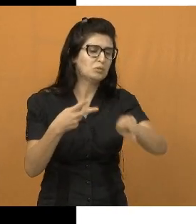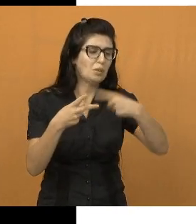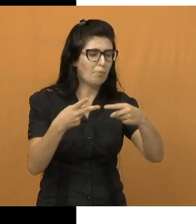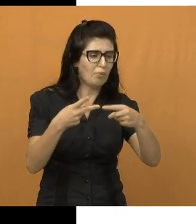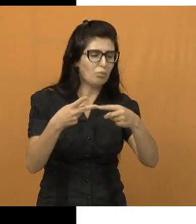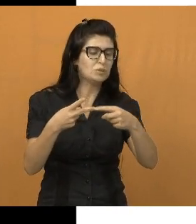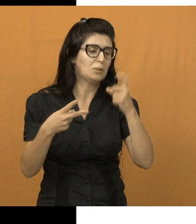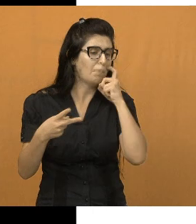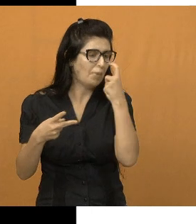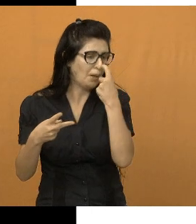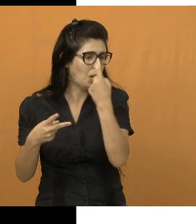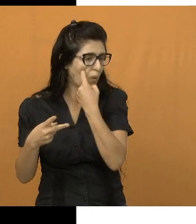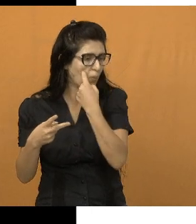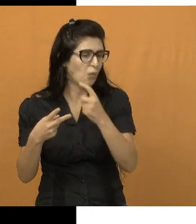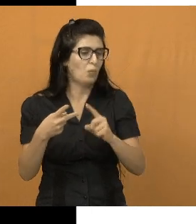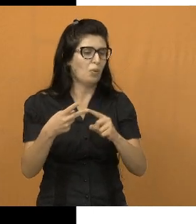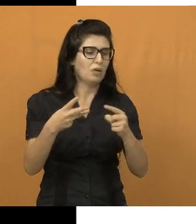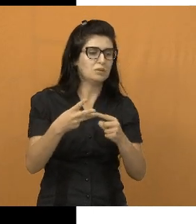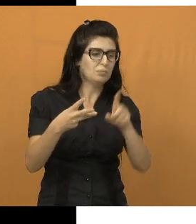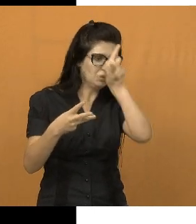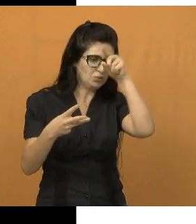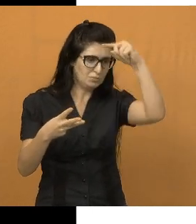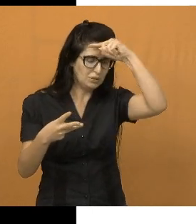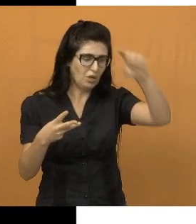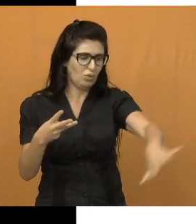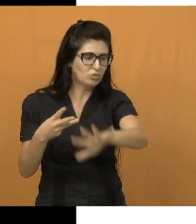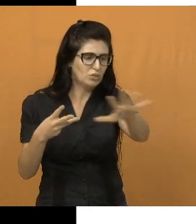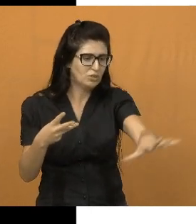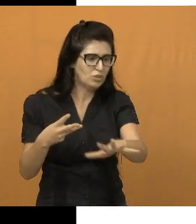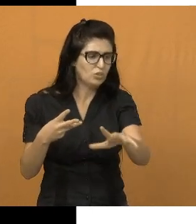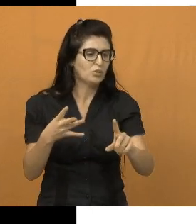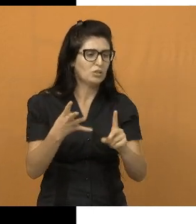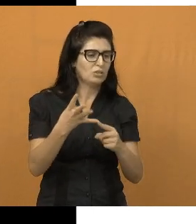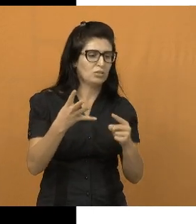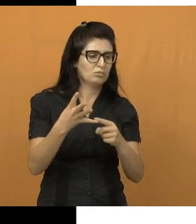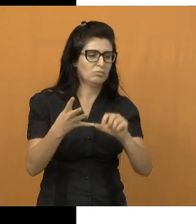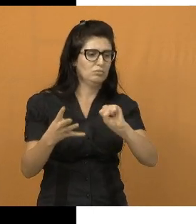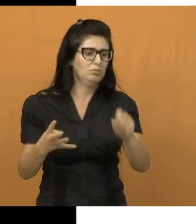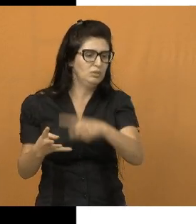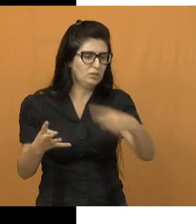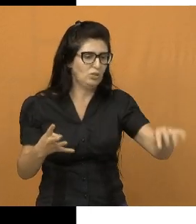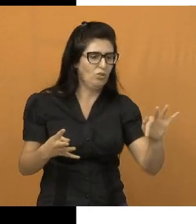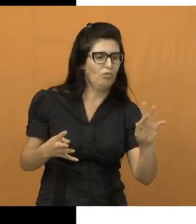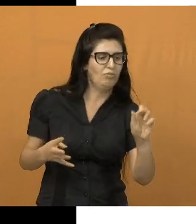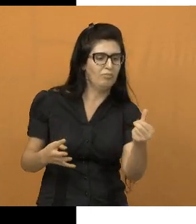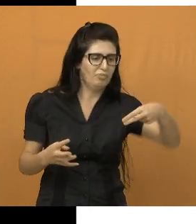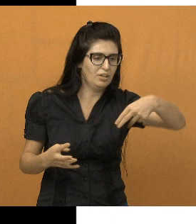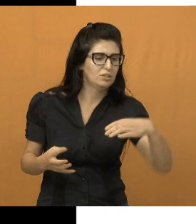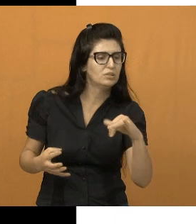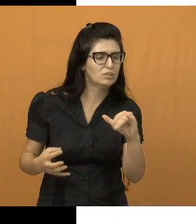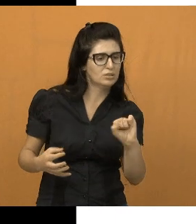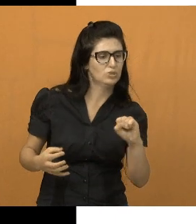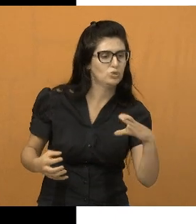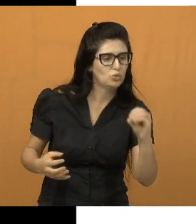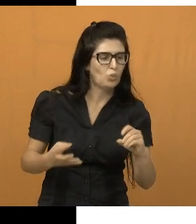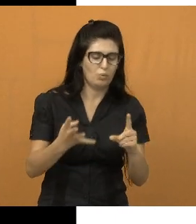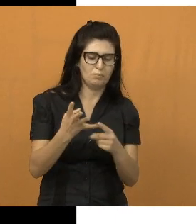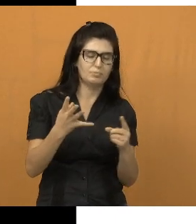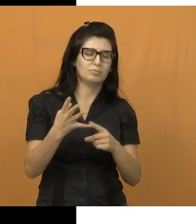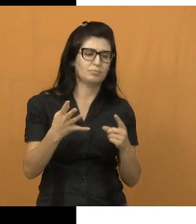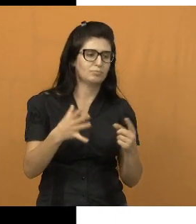de Misericórdia, com pronto-socorro geral, Hospital São Francisco, que faz o PS obstétrico, e o